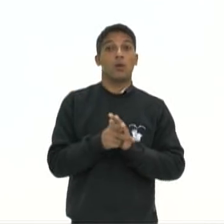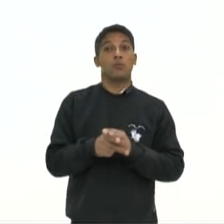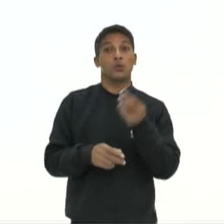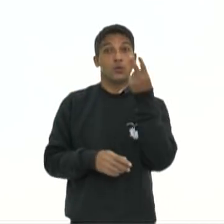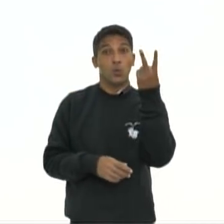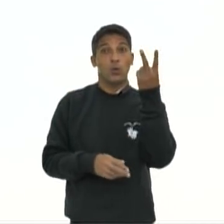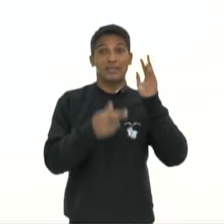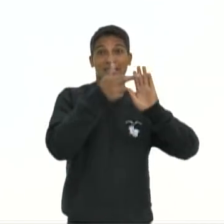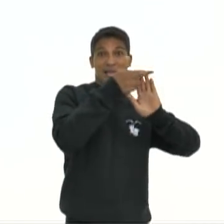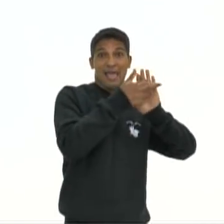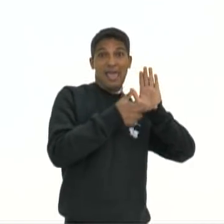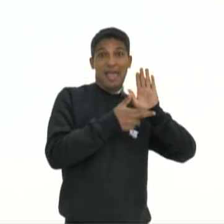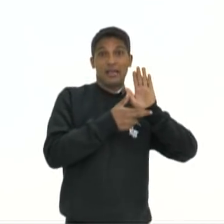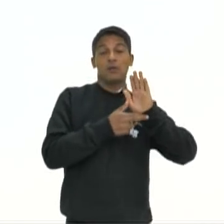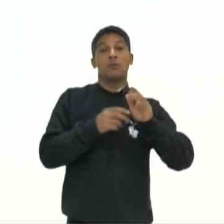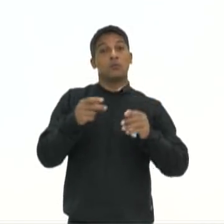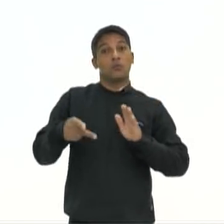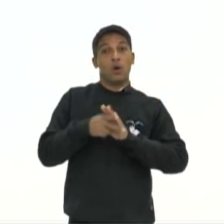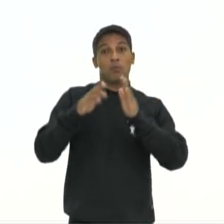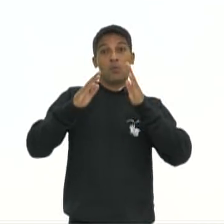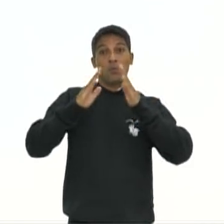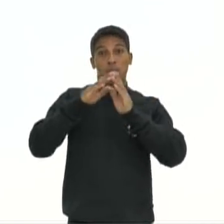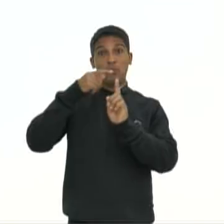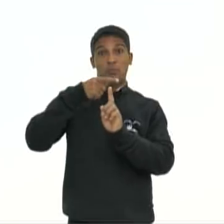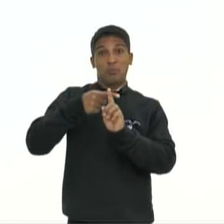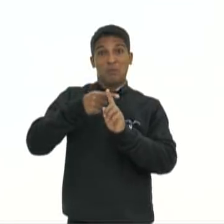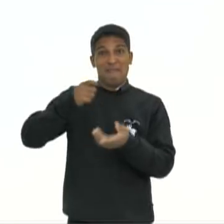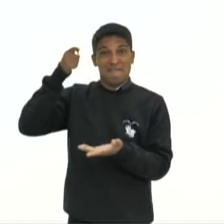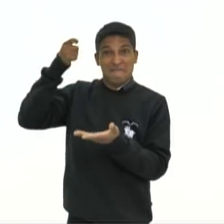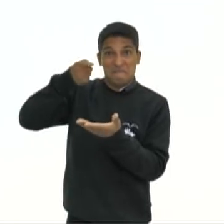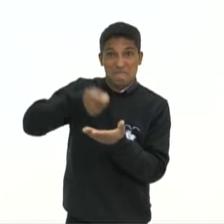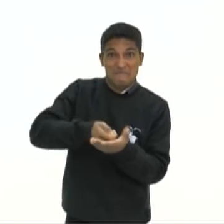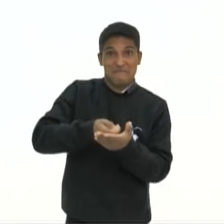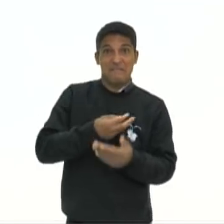que dominavam a sociedade medieval é a letra B,